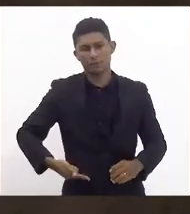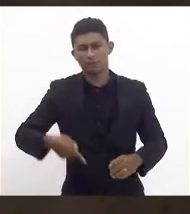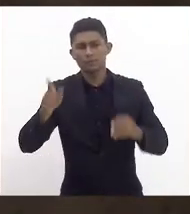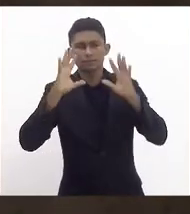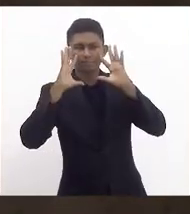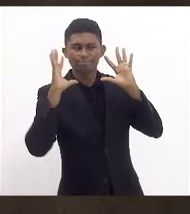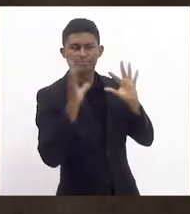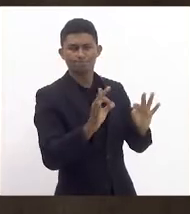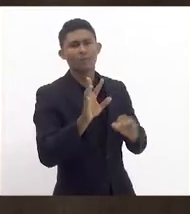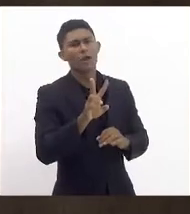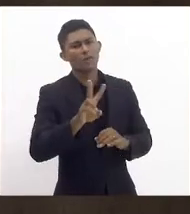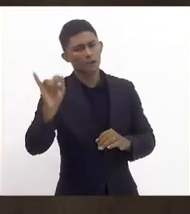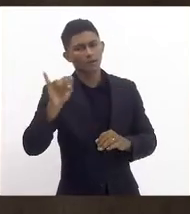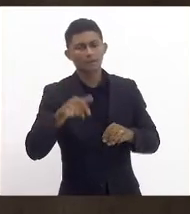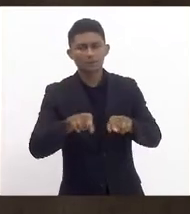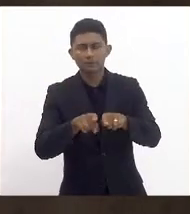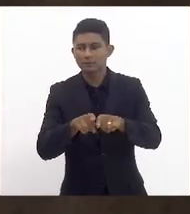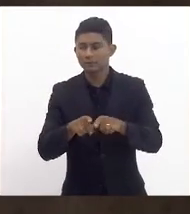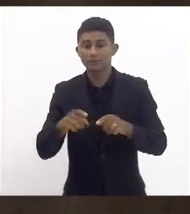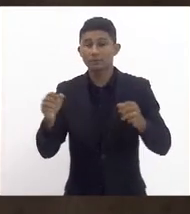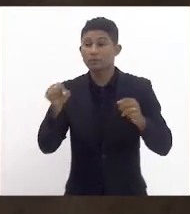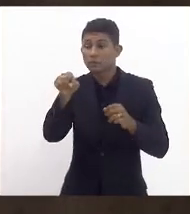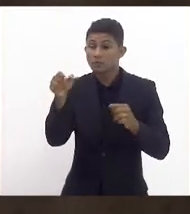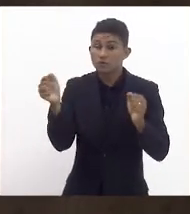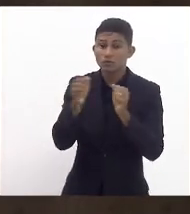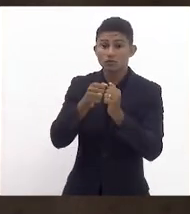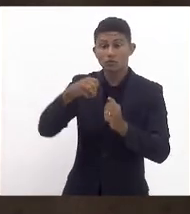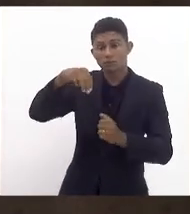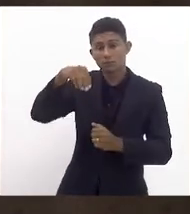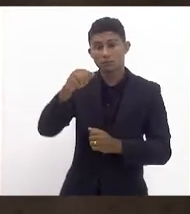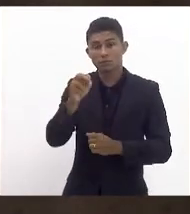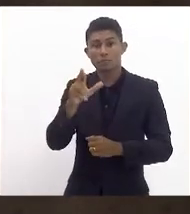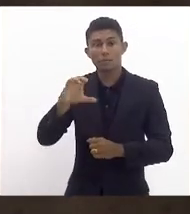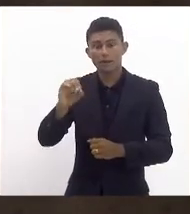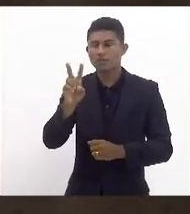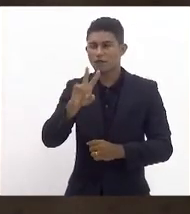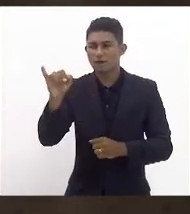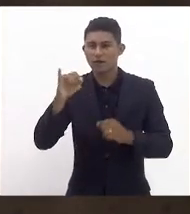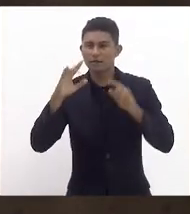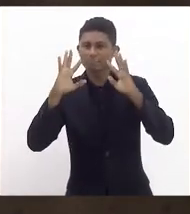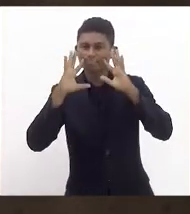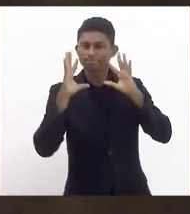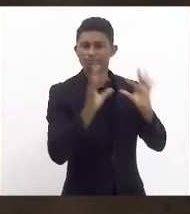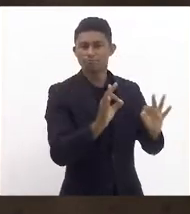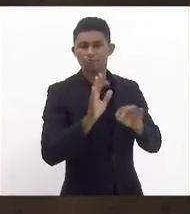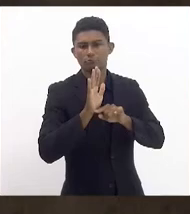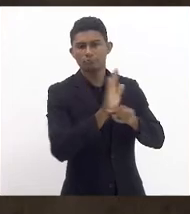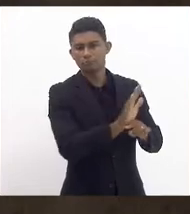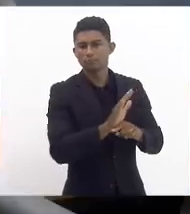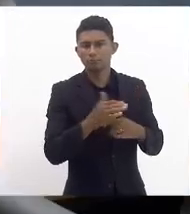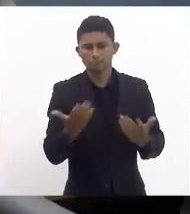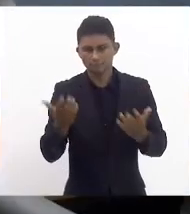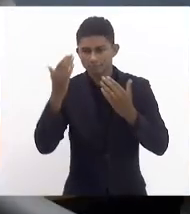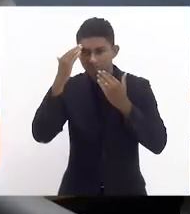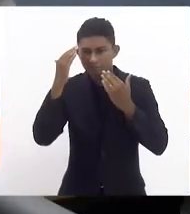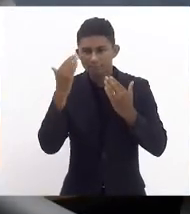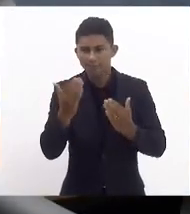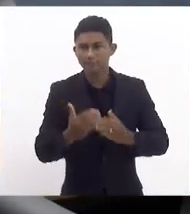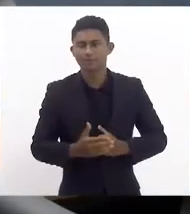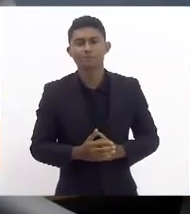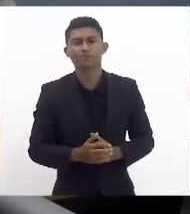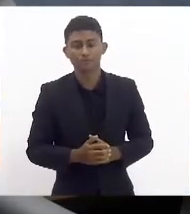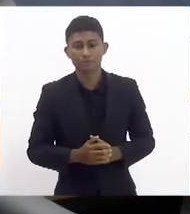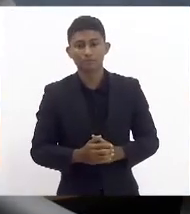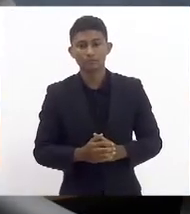Excelência, junto com o Márcio Pacheco, irá reforçar esse pedido nosso. Era esse meu registro, senhor presidente. Muito obrigada. Senhor presidente,